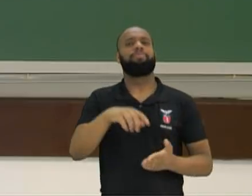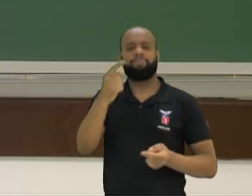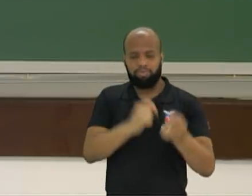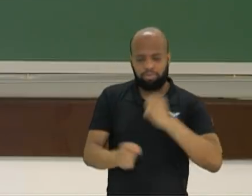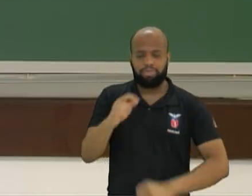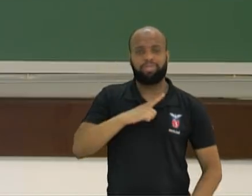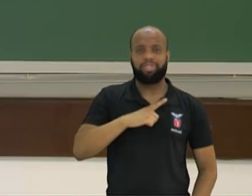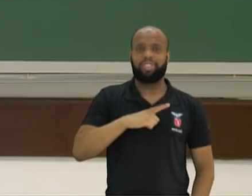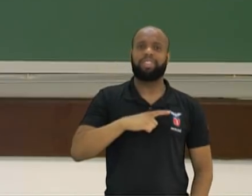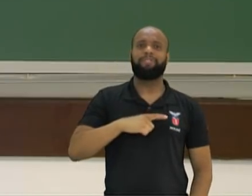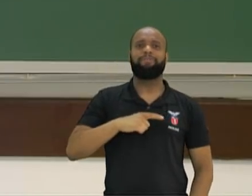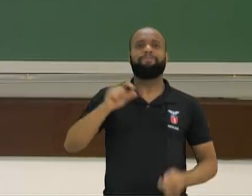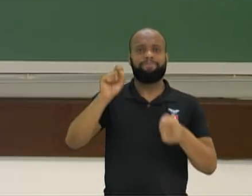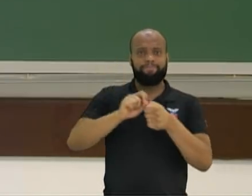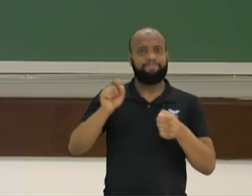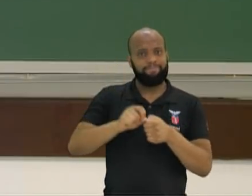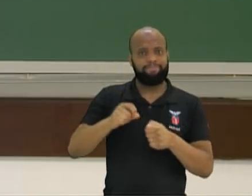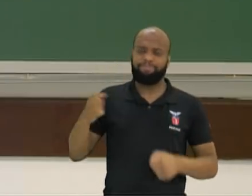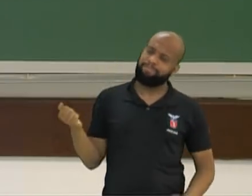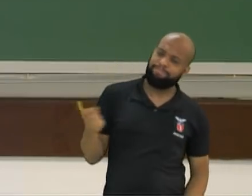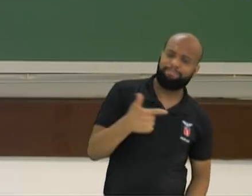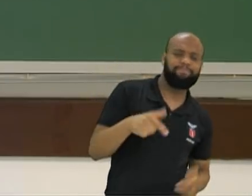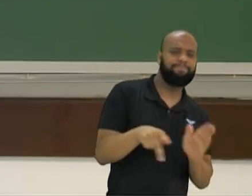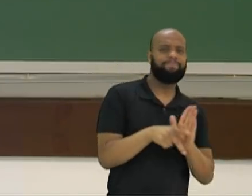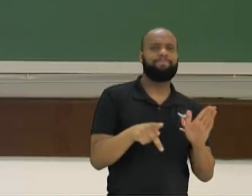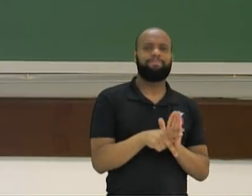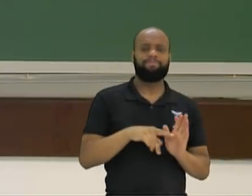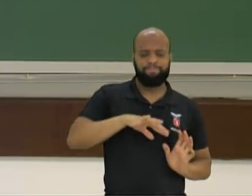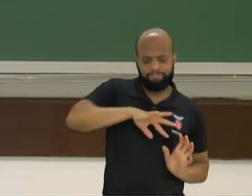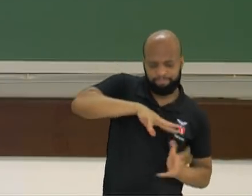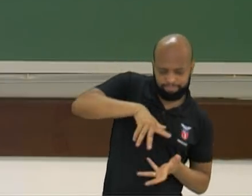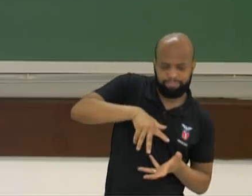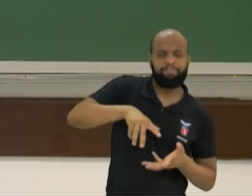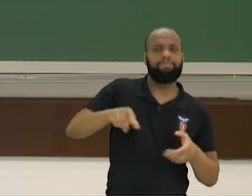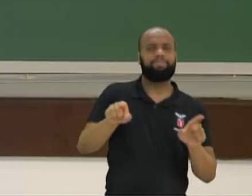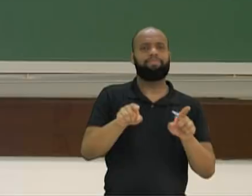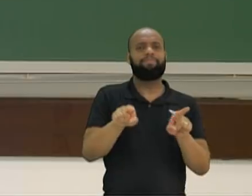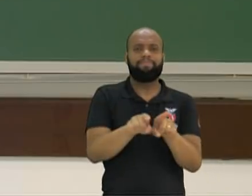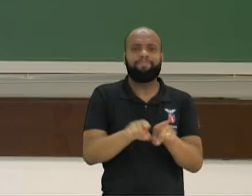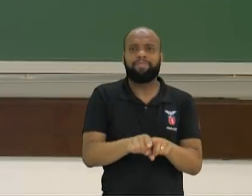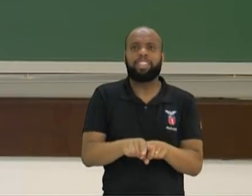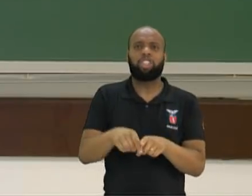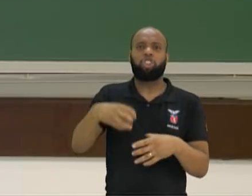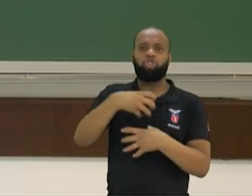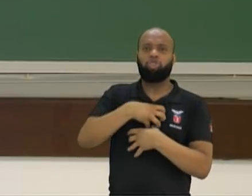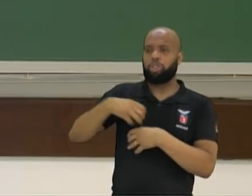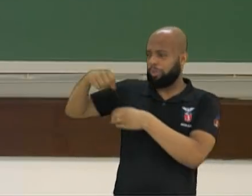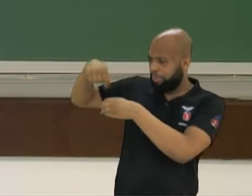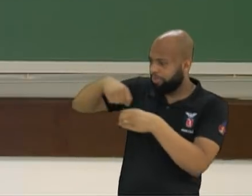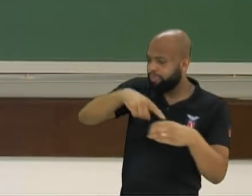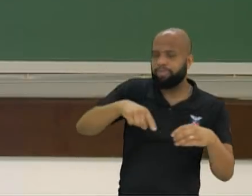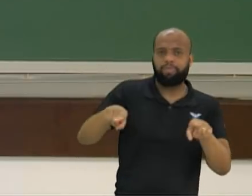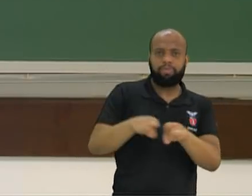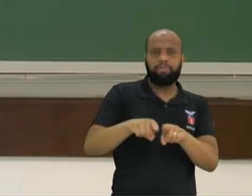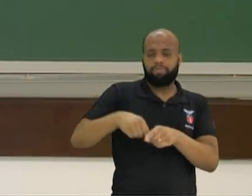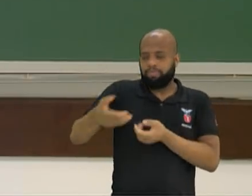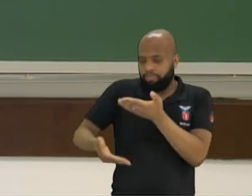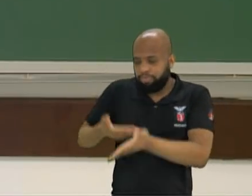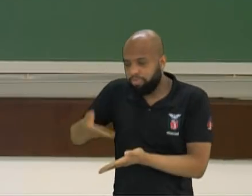maiores produtoras do mundo, industrial, ou do setor agrícola, do extrativismo e da